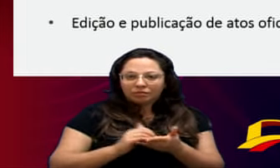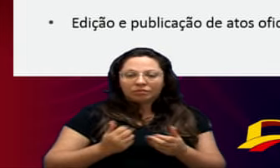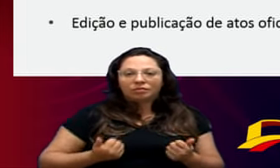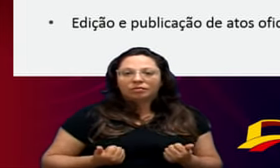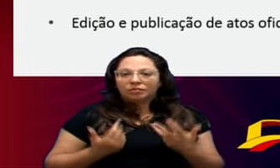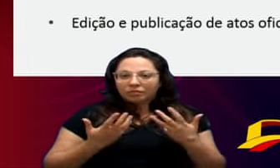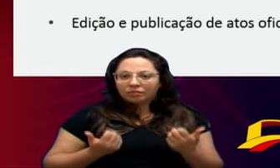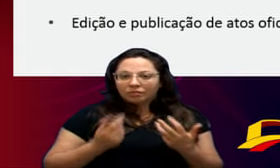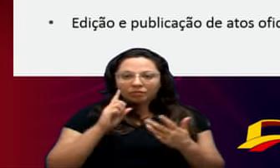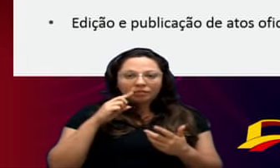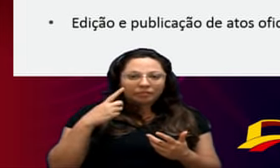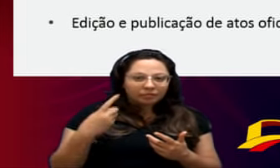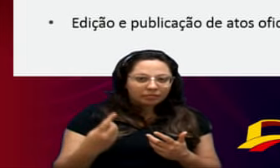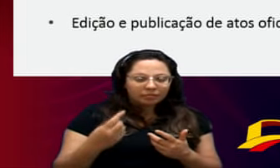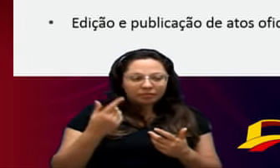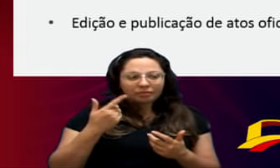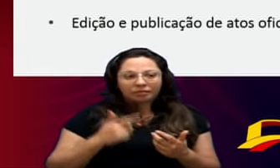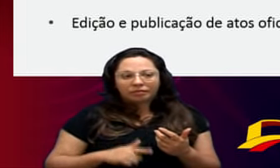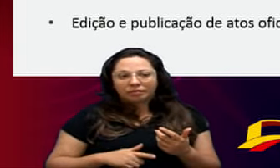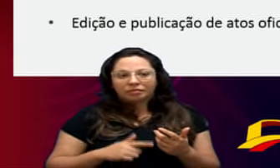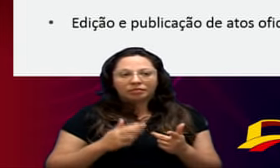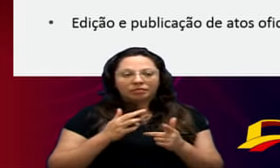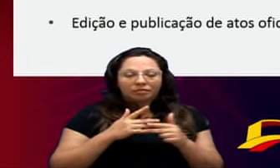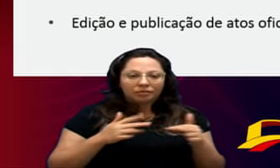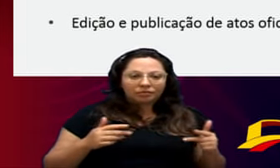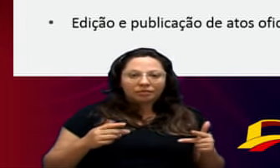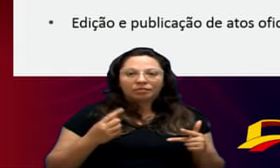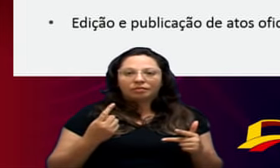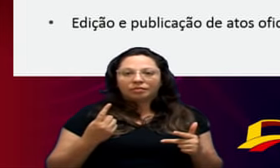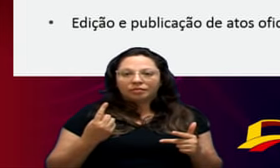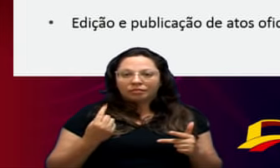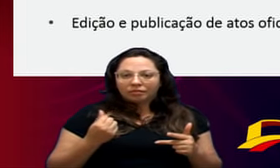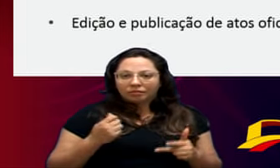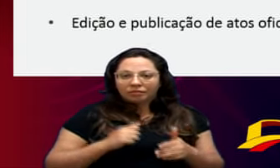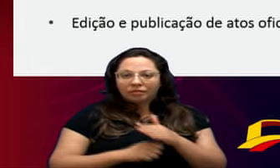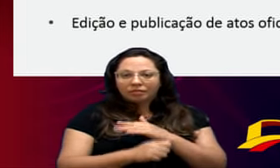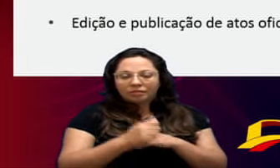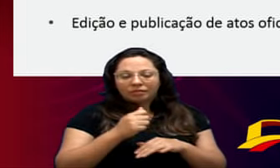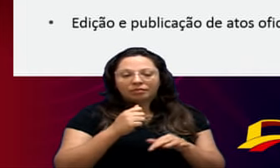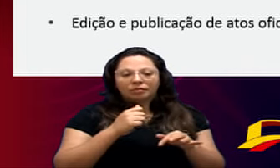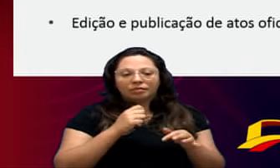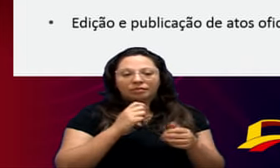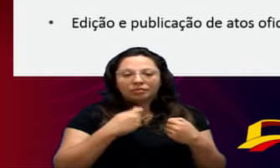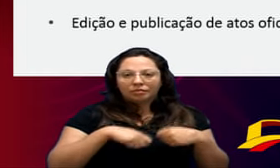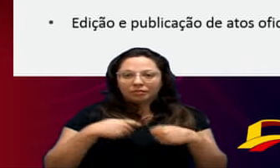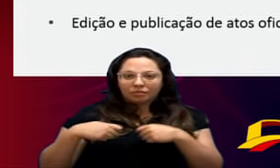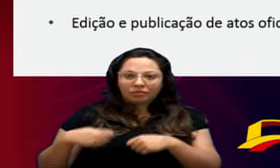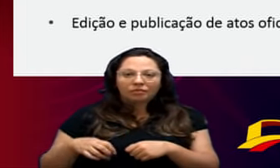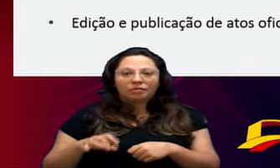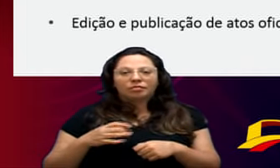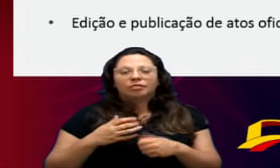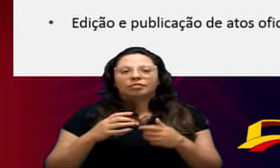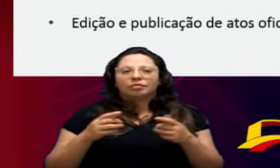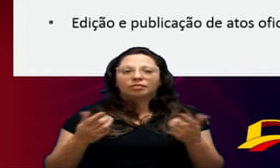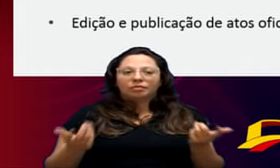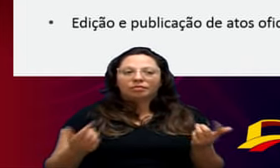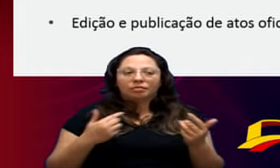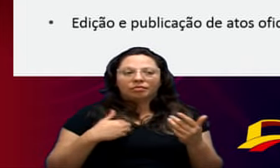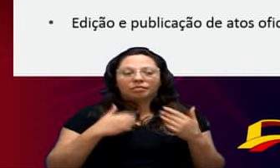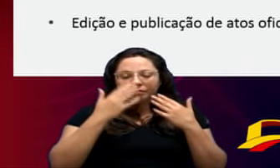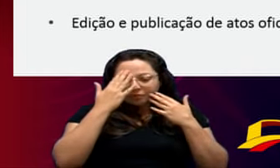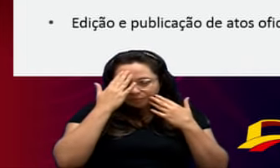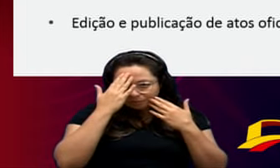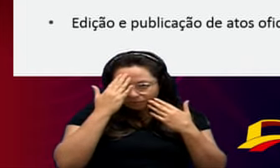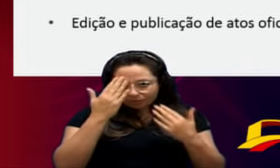rotineiras e eventuais investimentos necessários né Eh por fim só gostaria de deixar um agradecimento para todos os servidores que